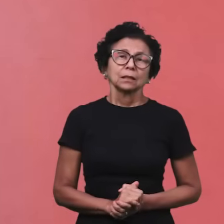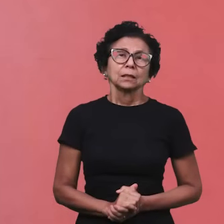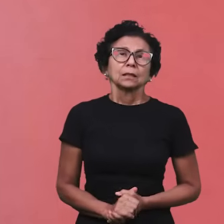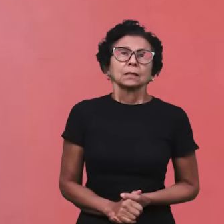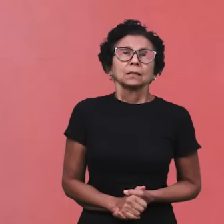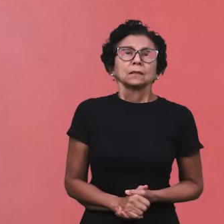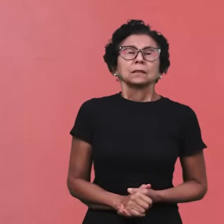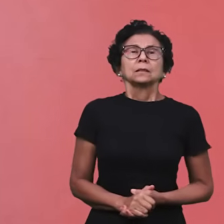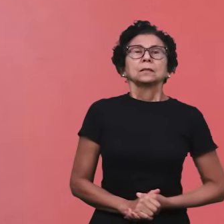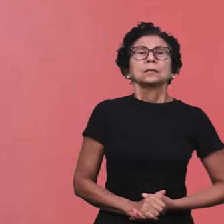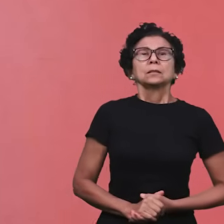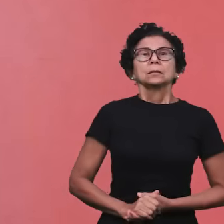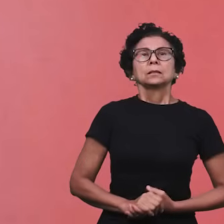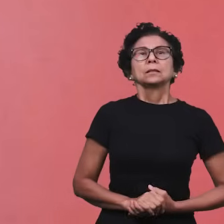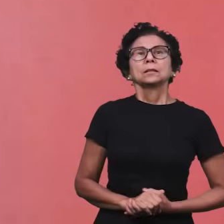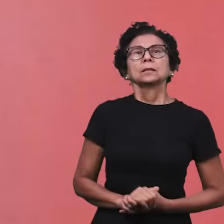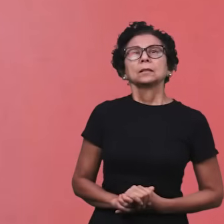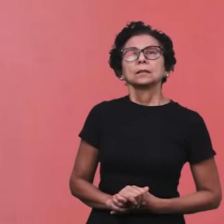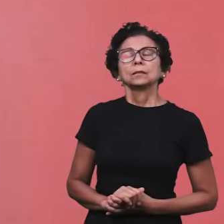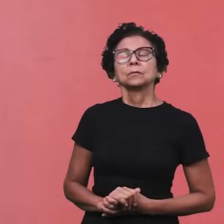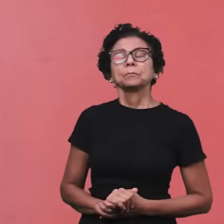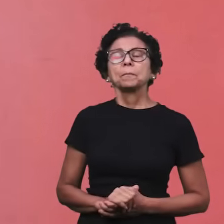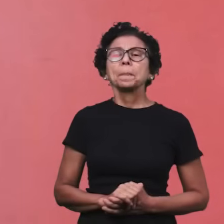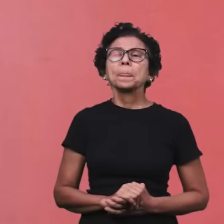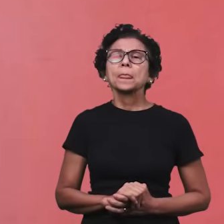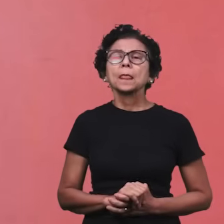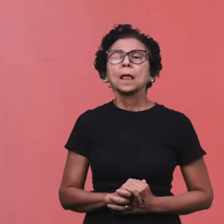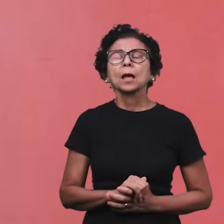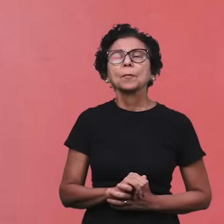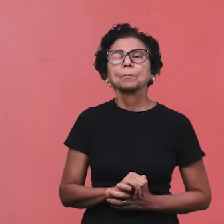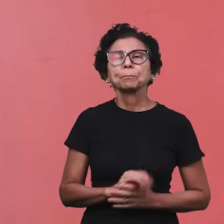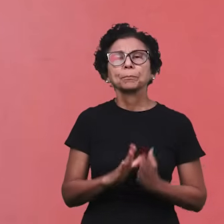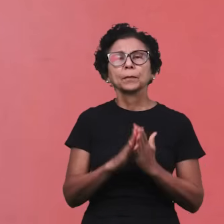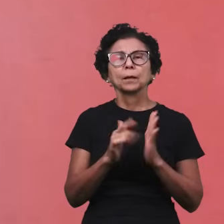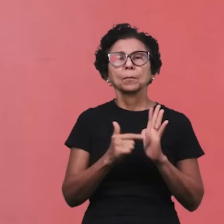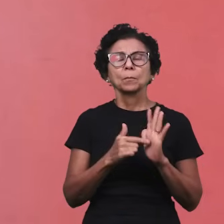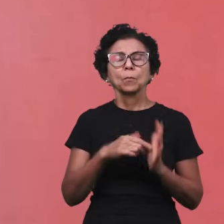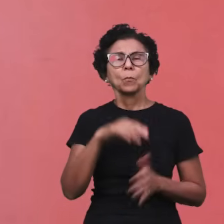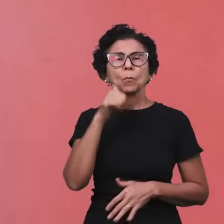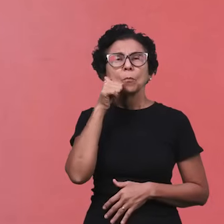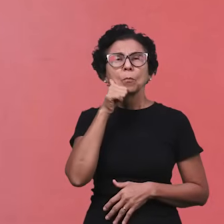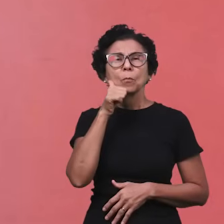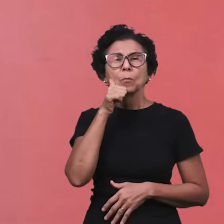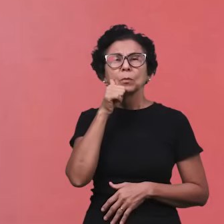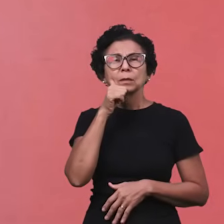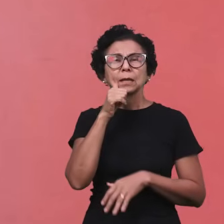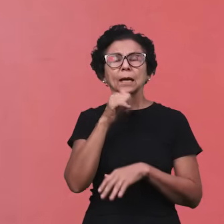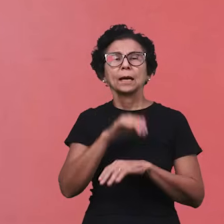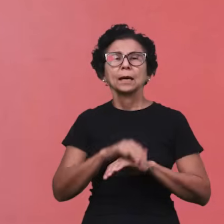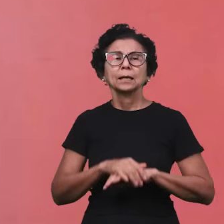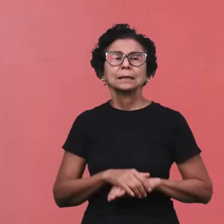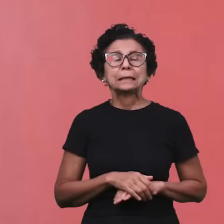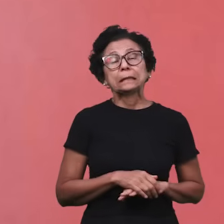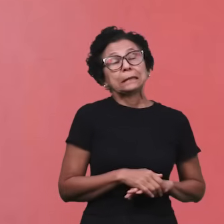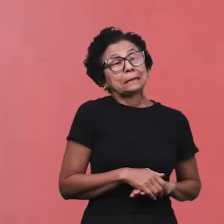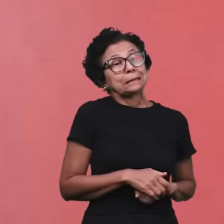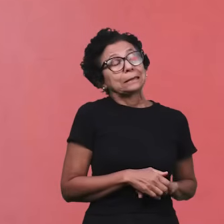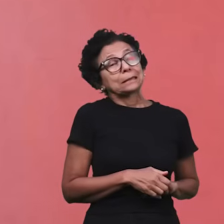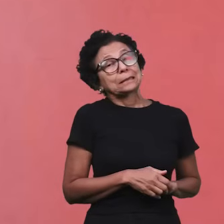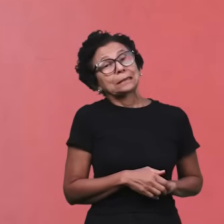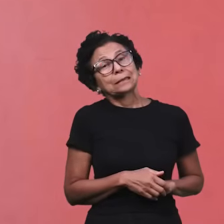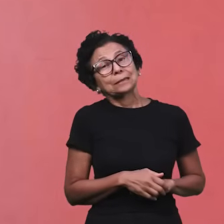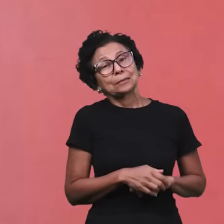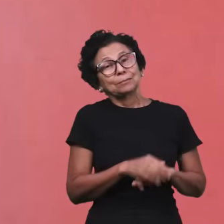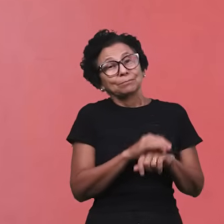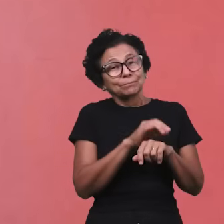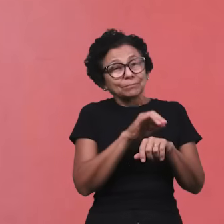mais clássico, seria da mulher adúltera. E era um momento ali que destaca da mulher